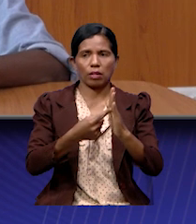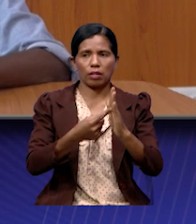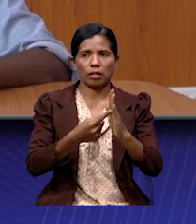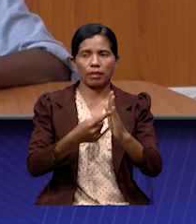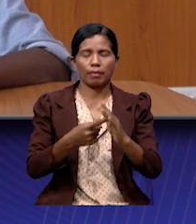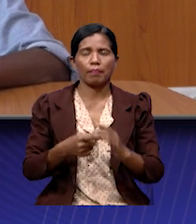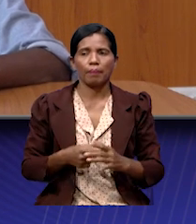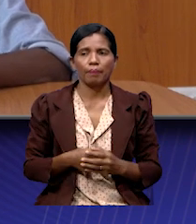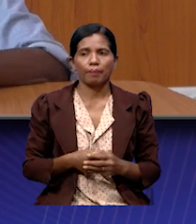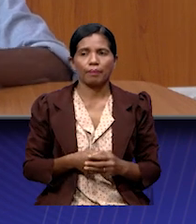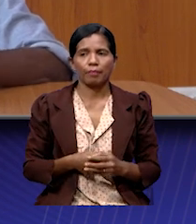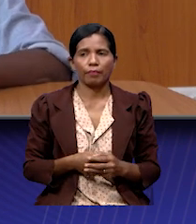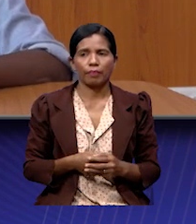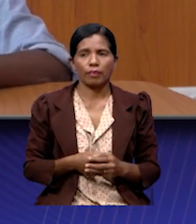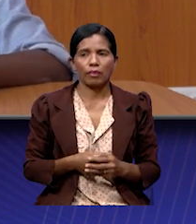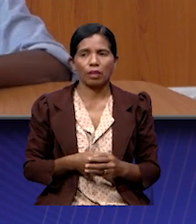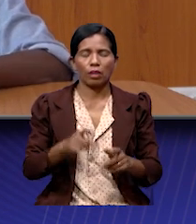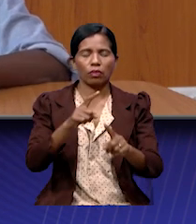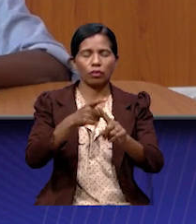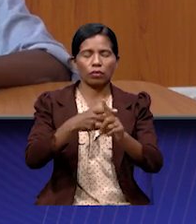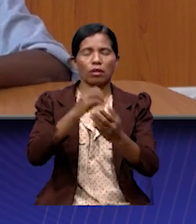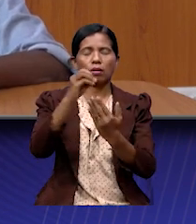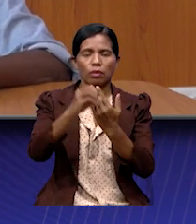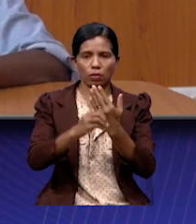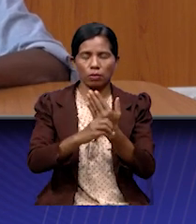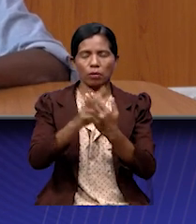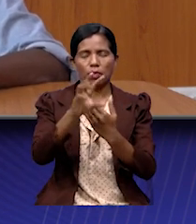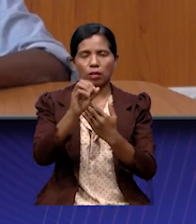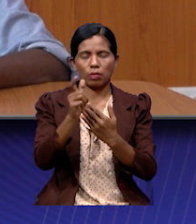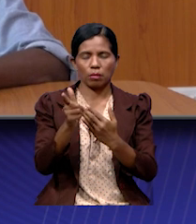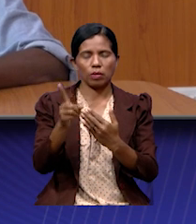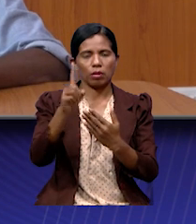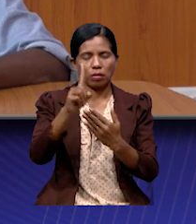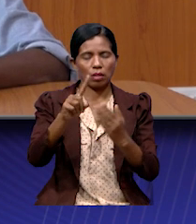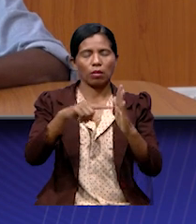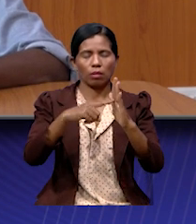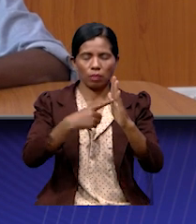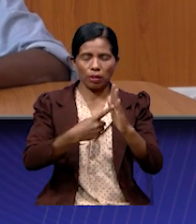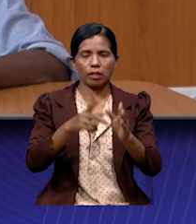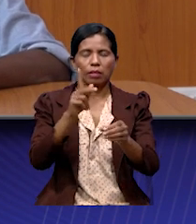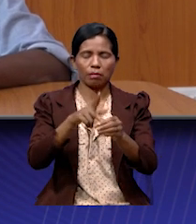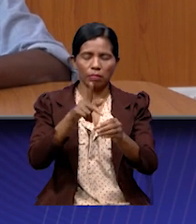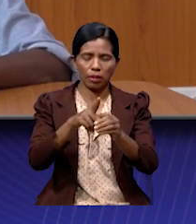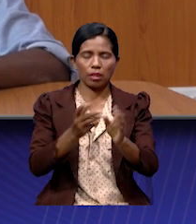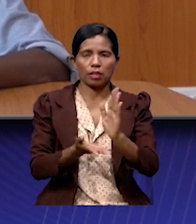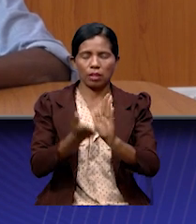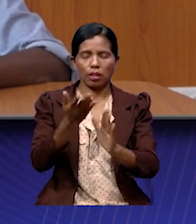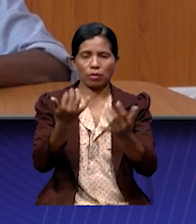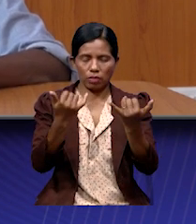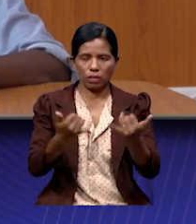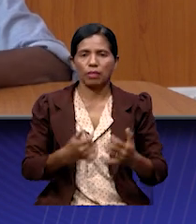a outubro de 2021 né começa a sair agora quando maio na tua agora né